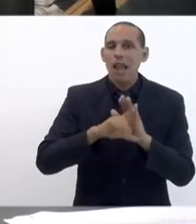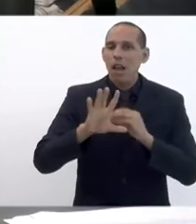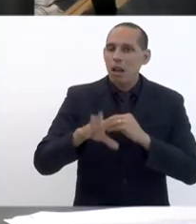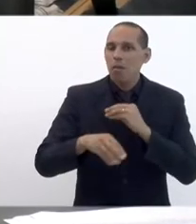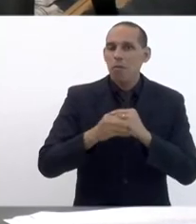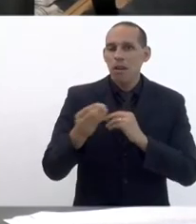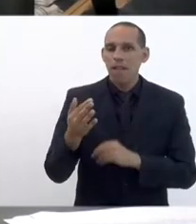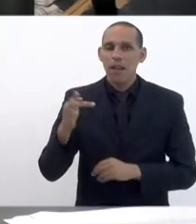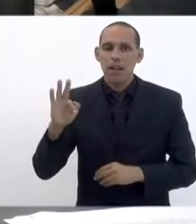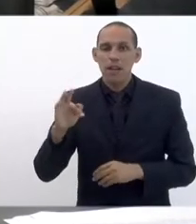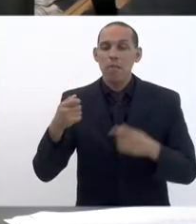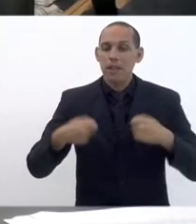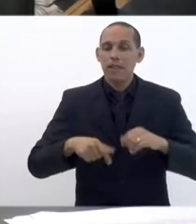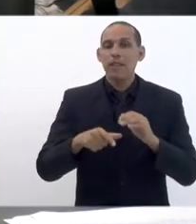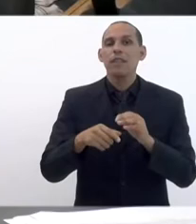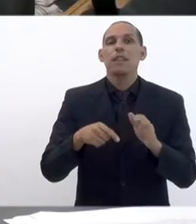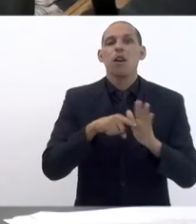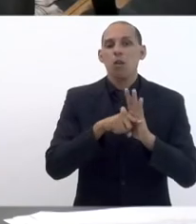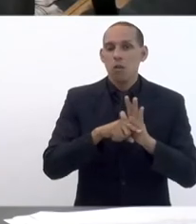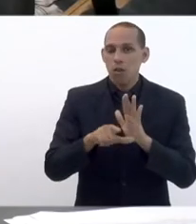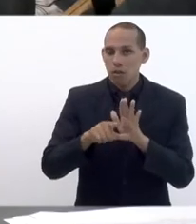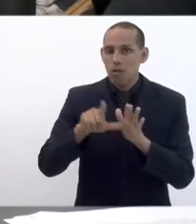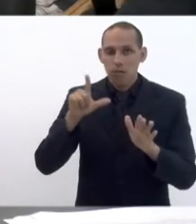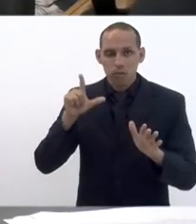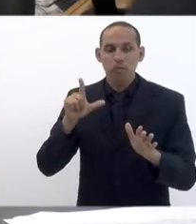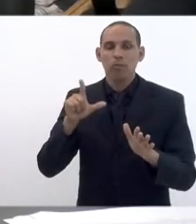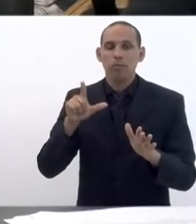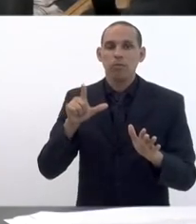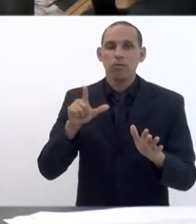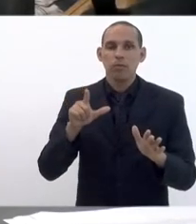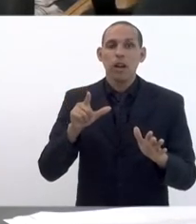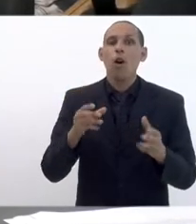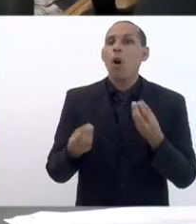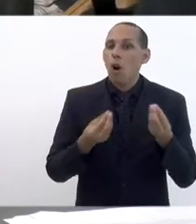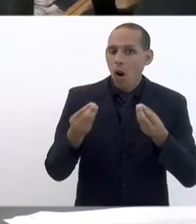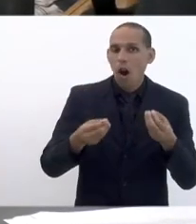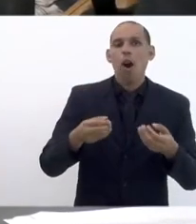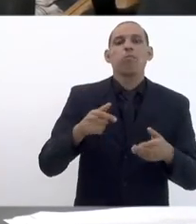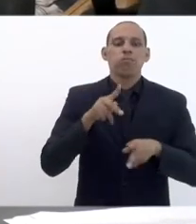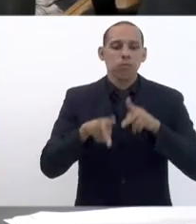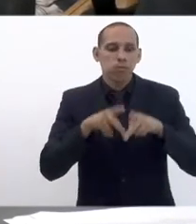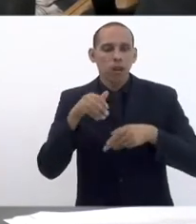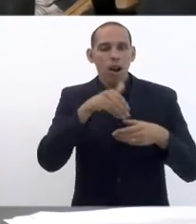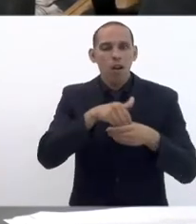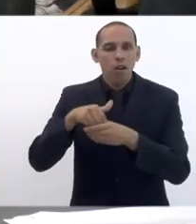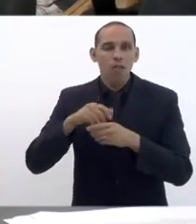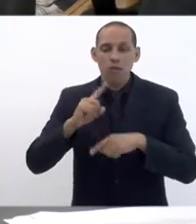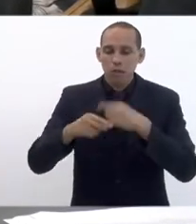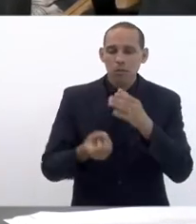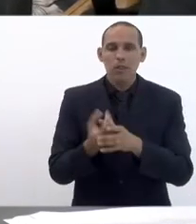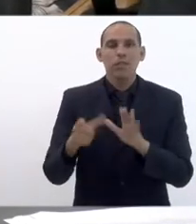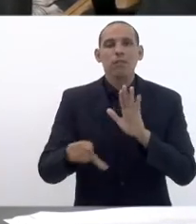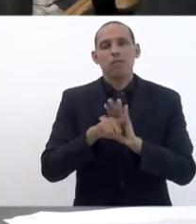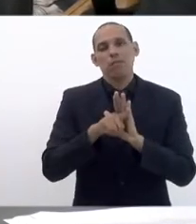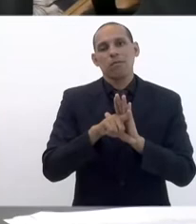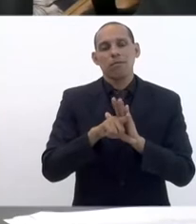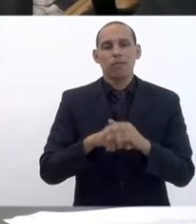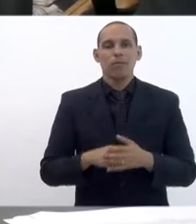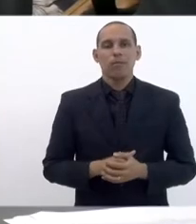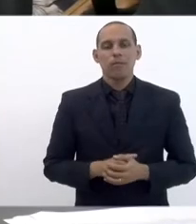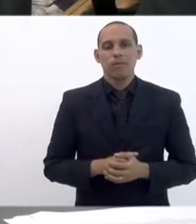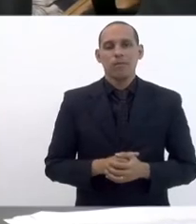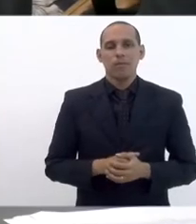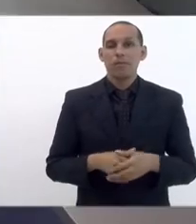e dependerão de consulta prévia mediante plebiscito à população dos municípios. Ou seja, os critérios estão estabelecidos. É constitucional o projeto. Aí